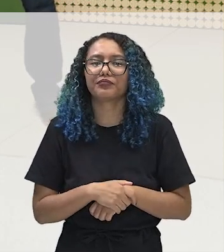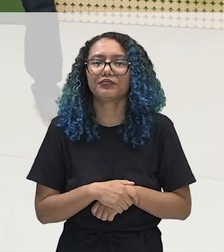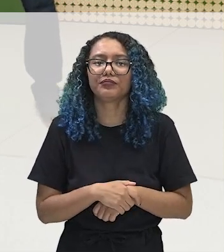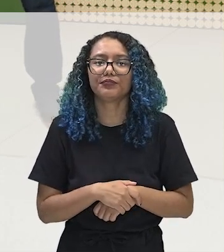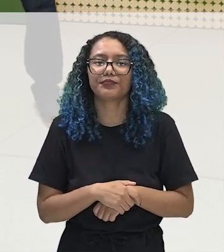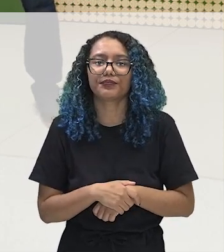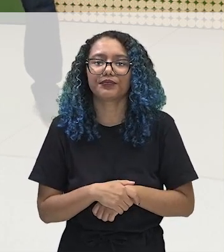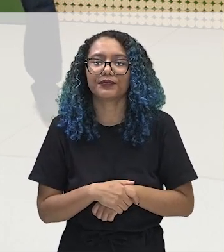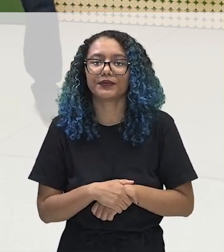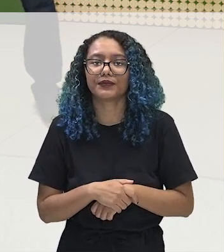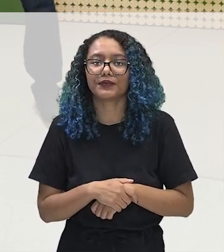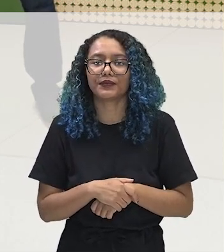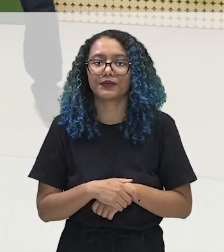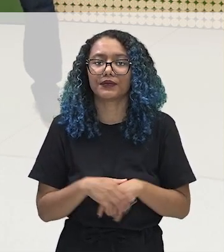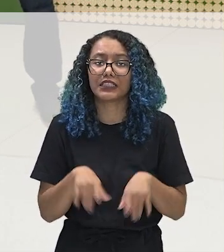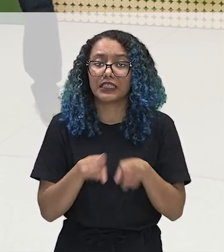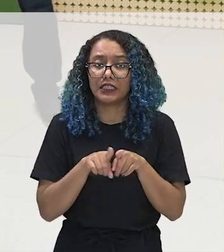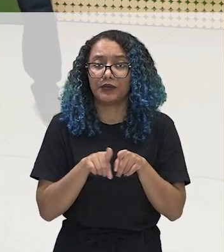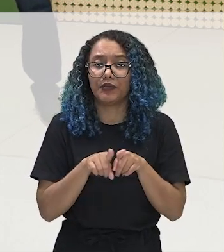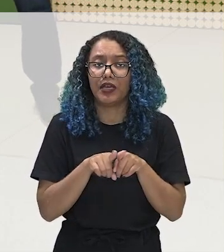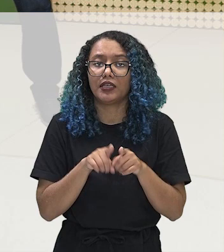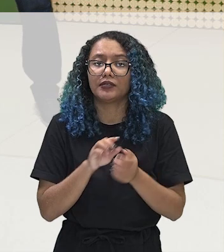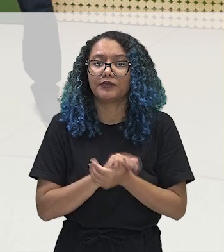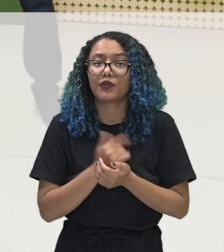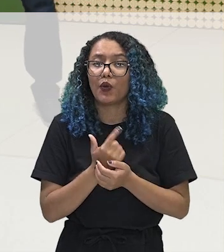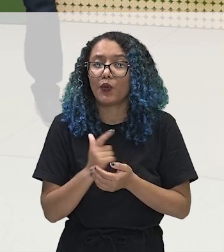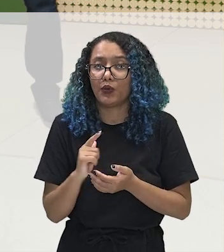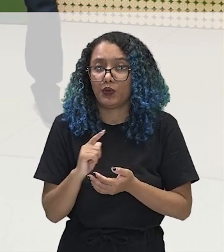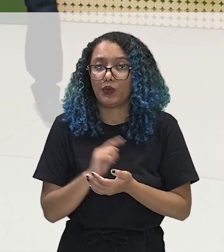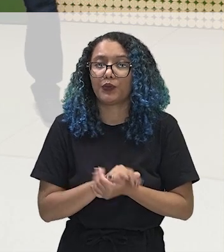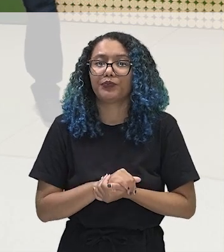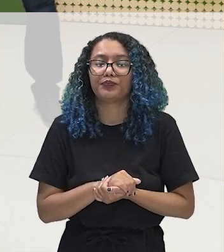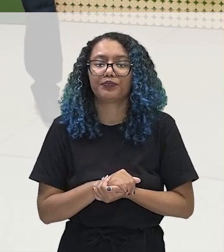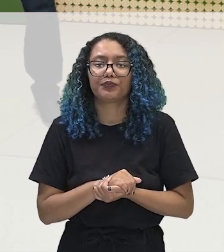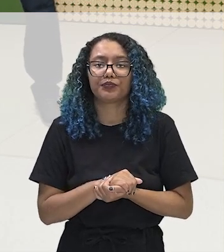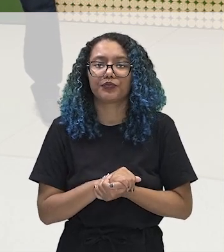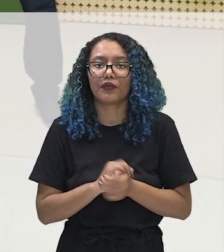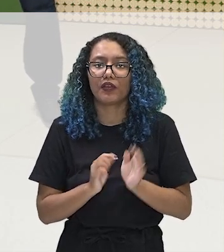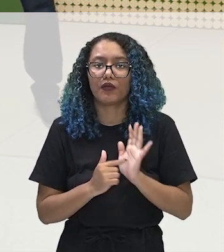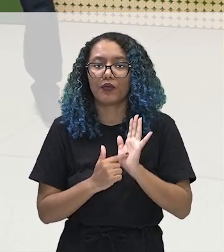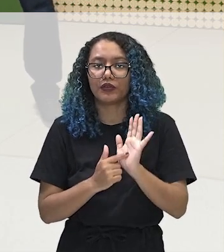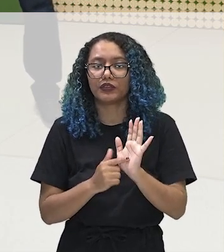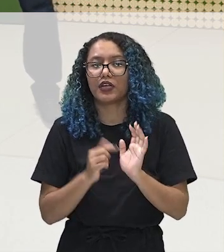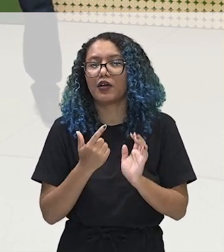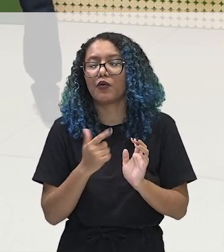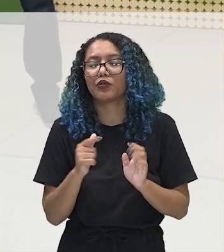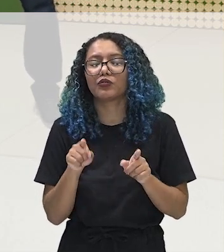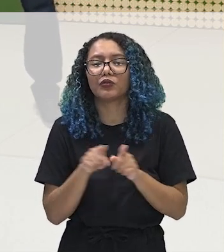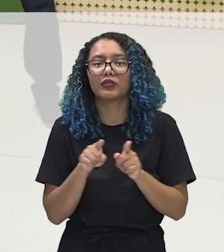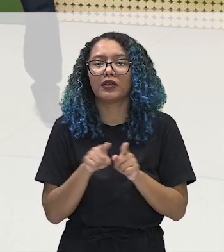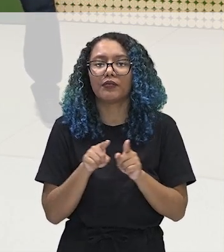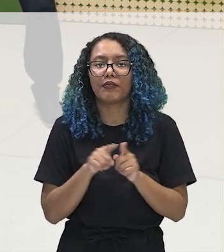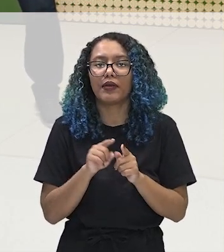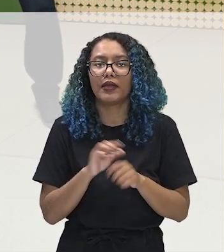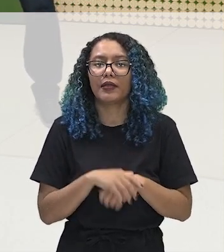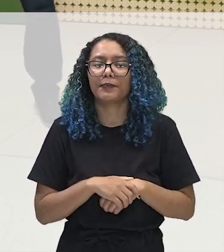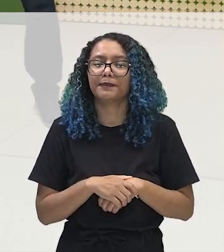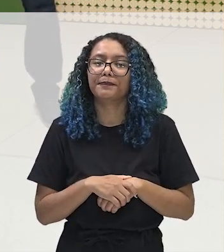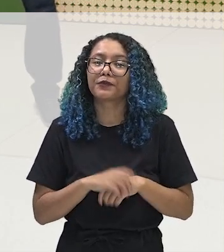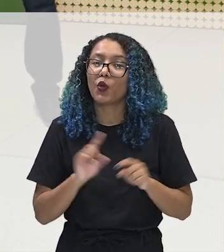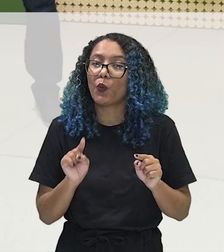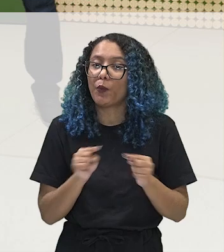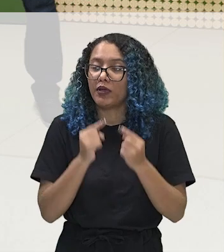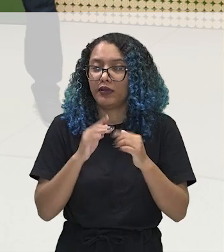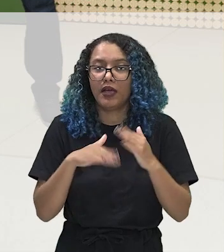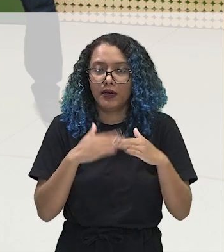Wi-Fi. Além do Wi-Fi, eu trouxe aqui um outro tópico para vocês que também tem a ver com esse desenvolvimento sustentável. E eu